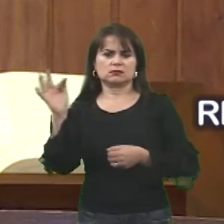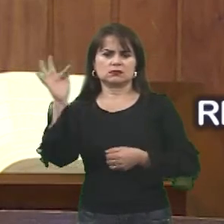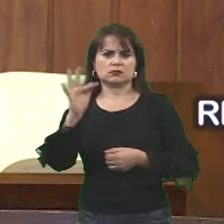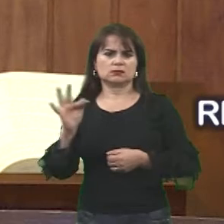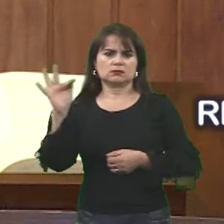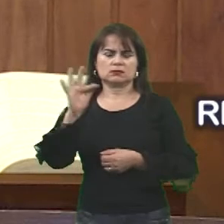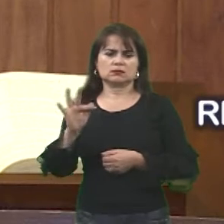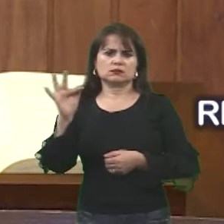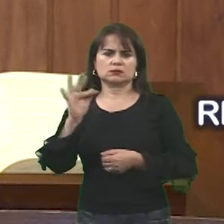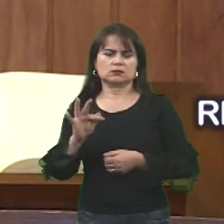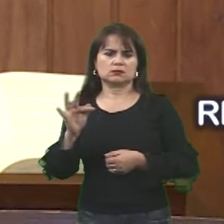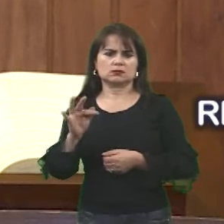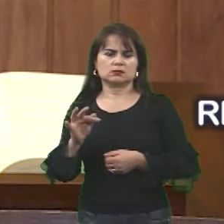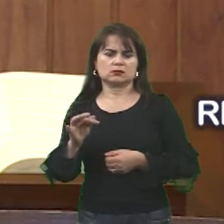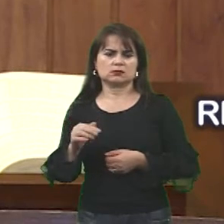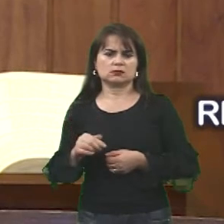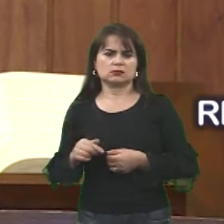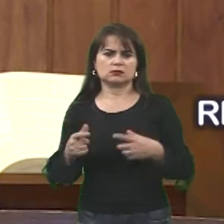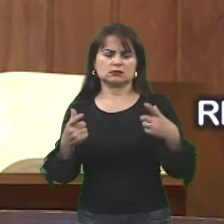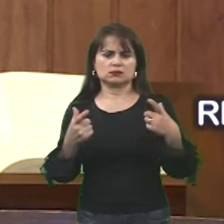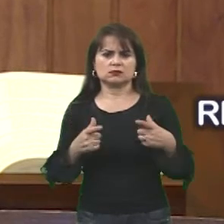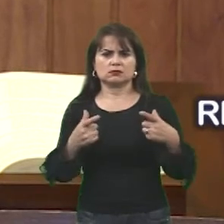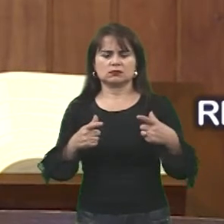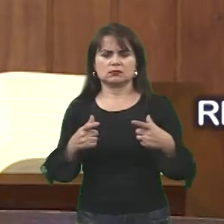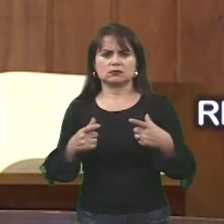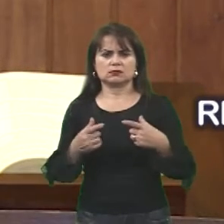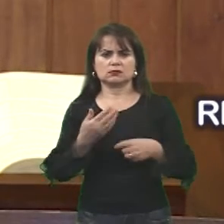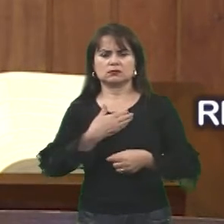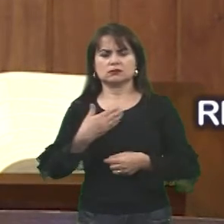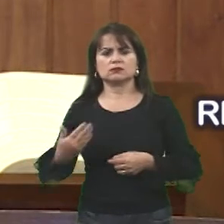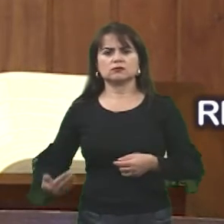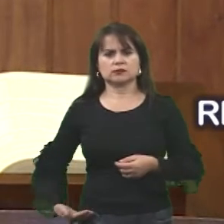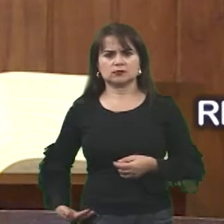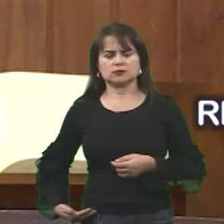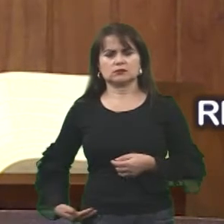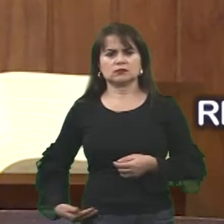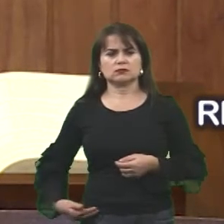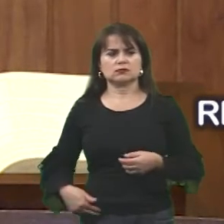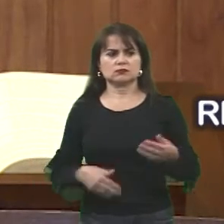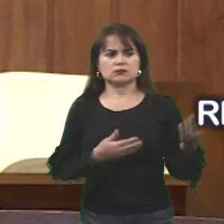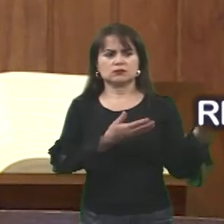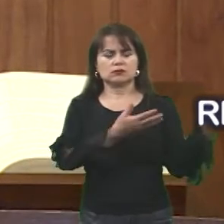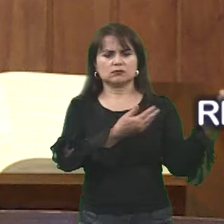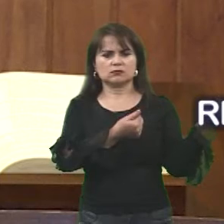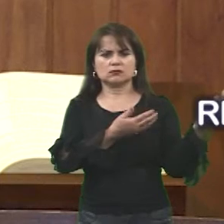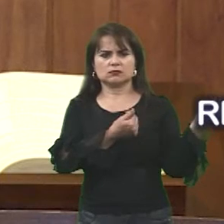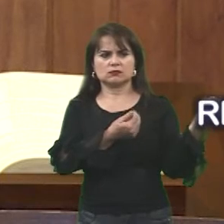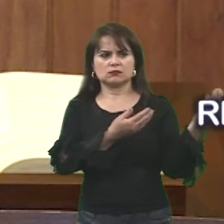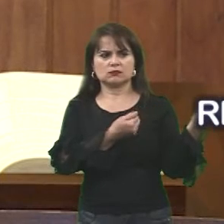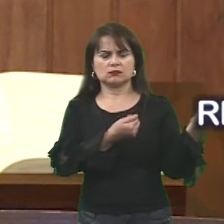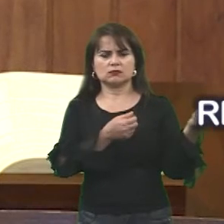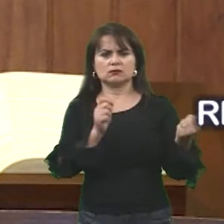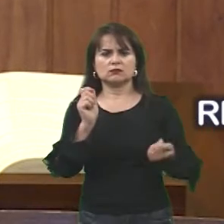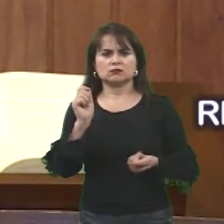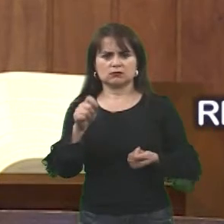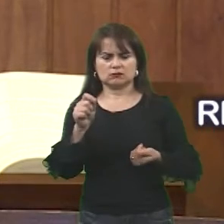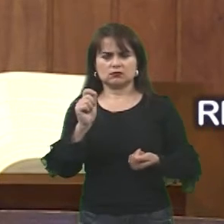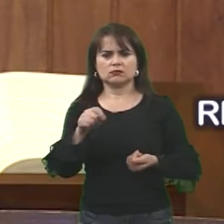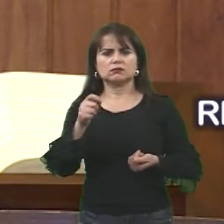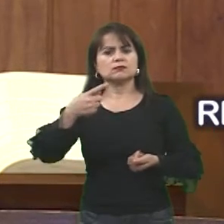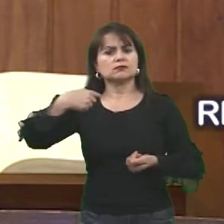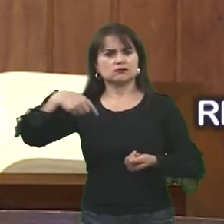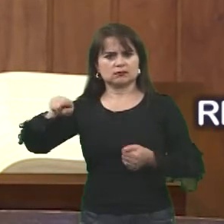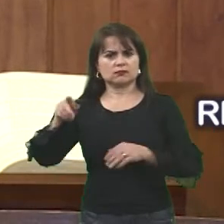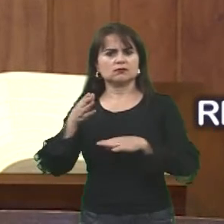de emprego e renda, sustentar sua família no futuro. Esses jovens vão sim se inscrever e participar